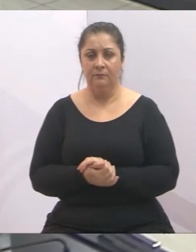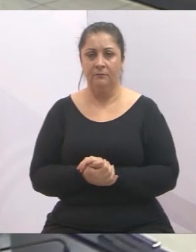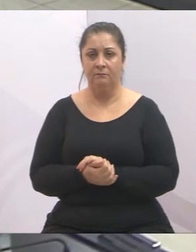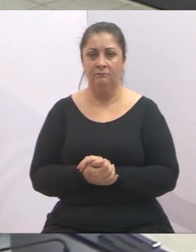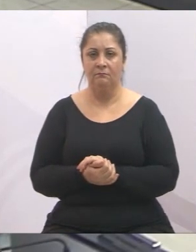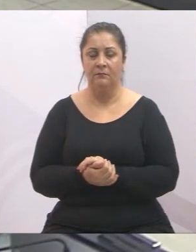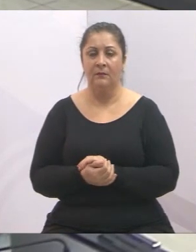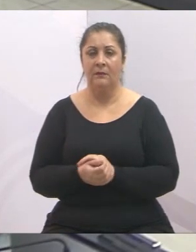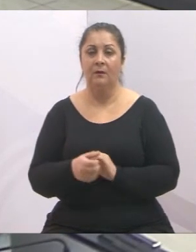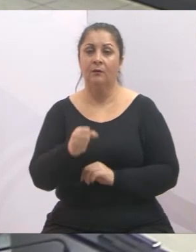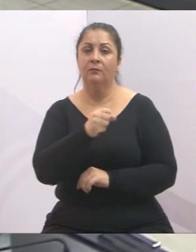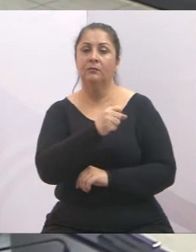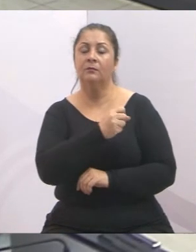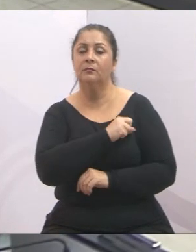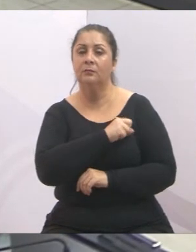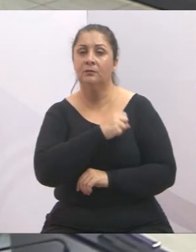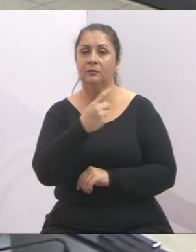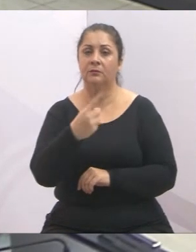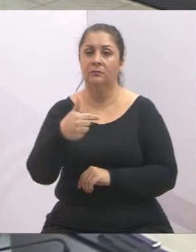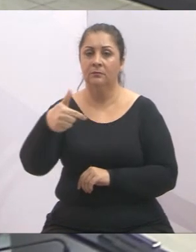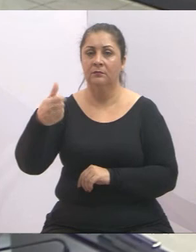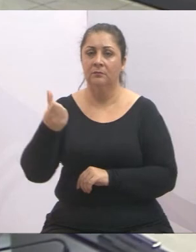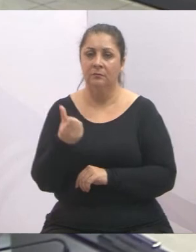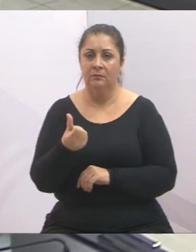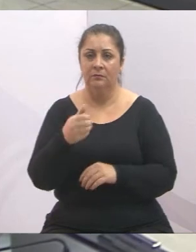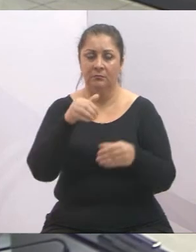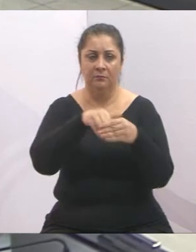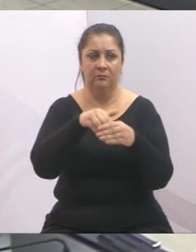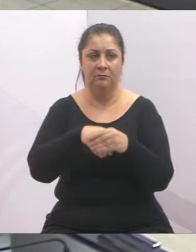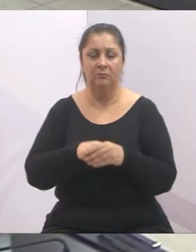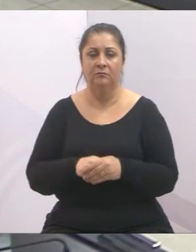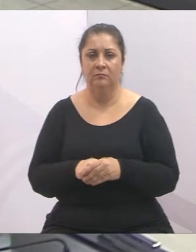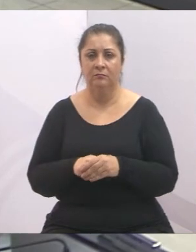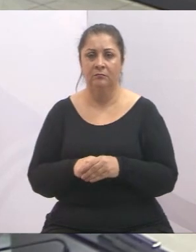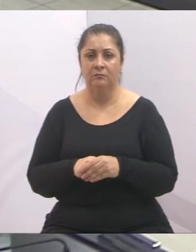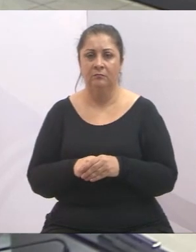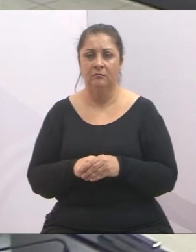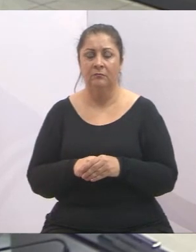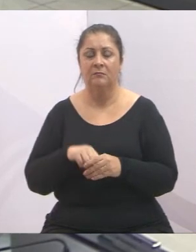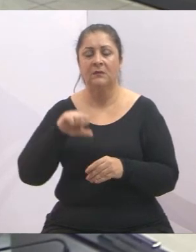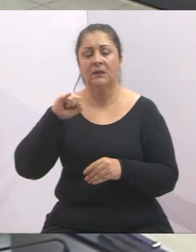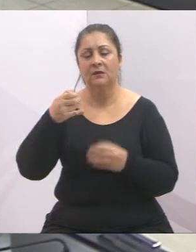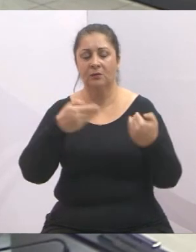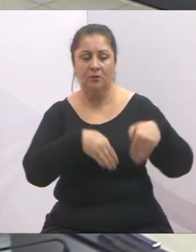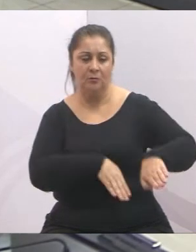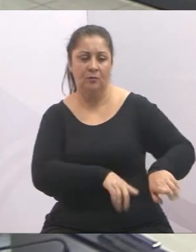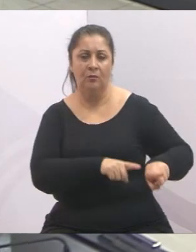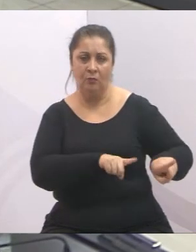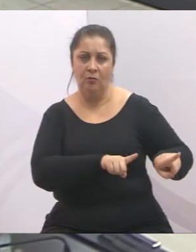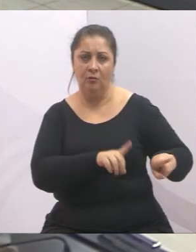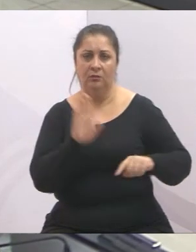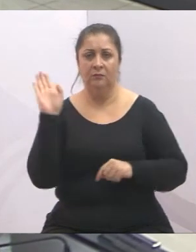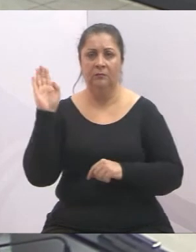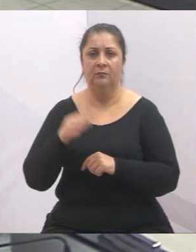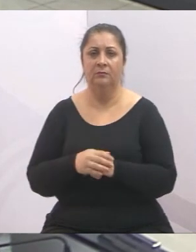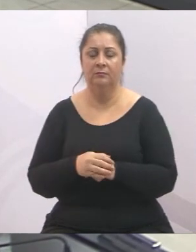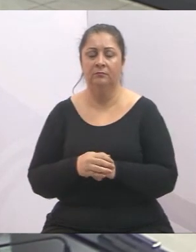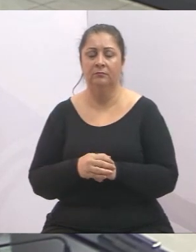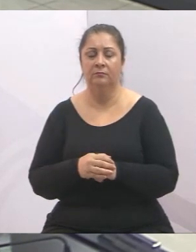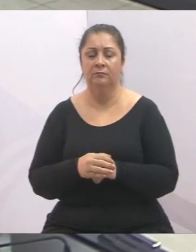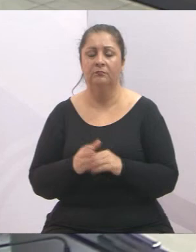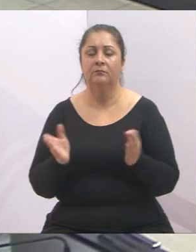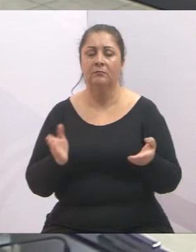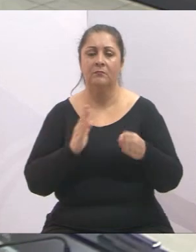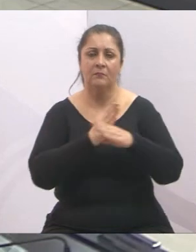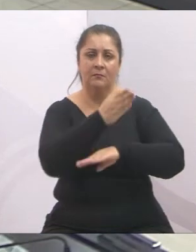Pedido de informações número 176 em votação. Vereadores contrários se manifestem levantando o braço.